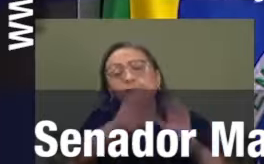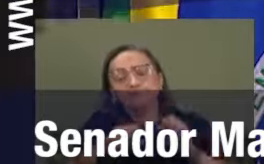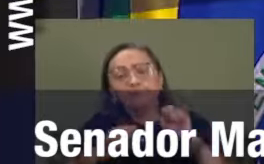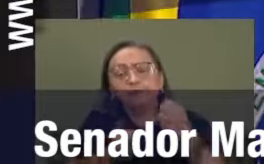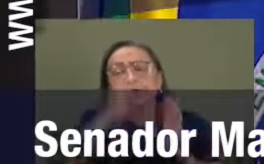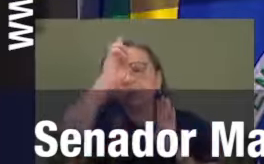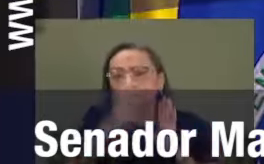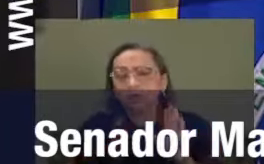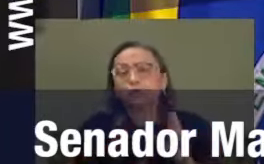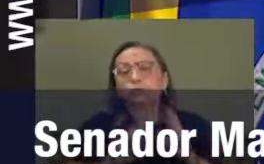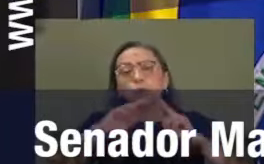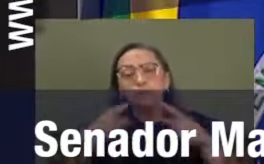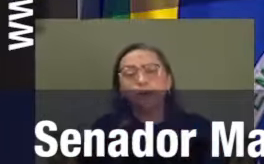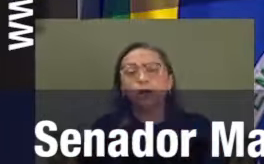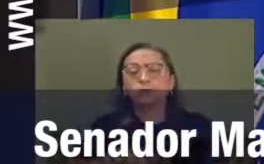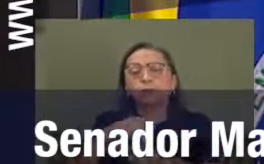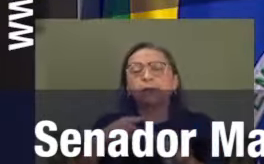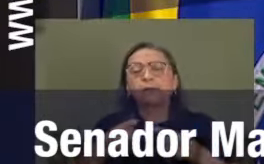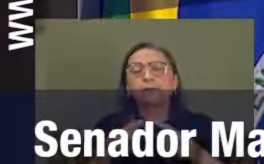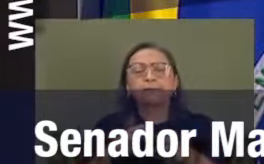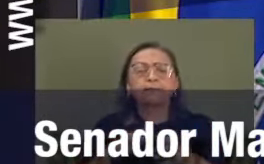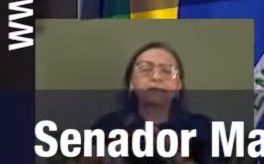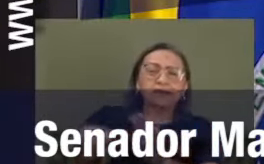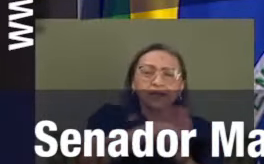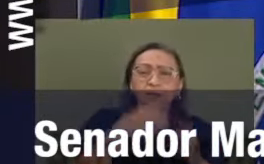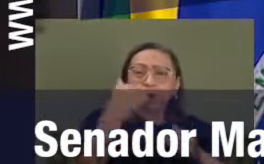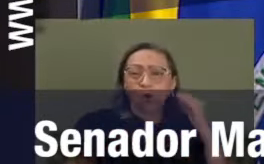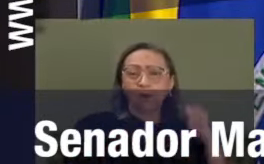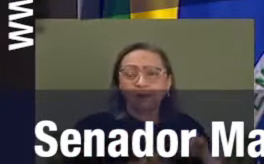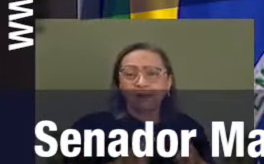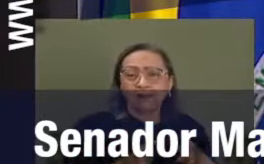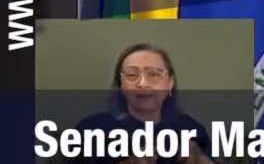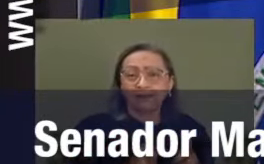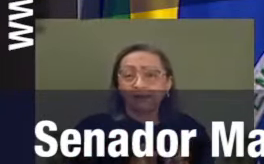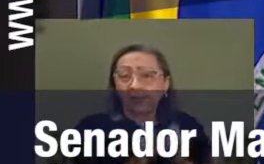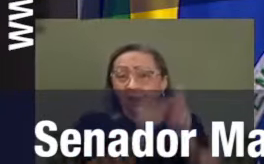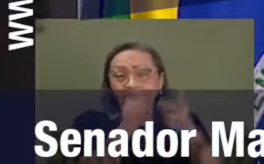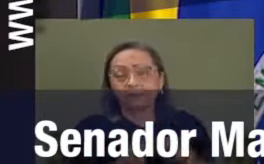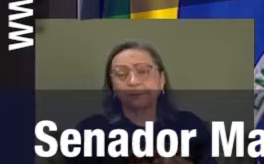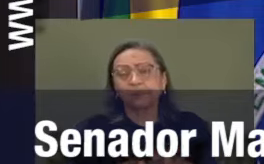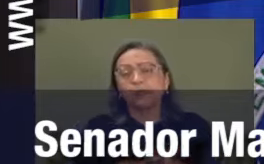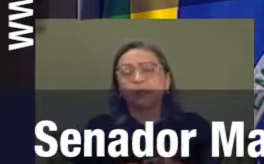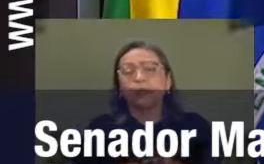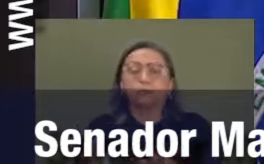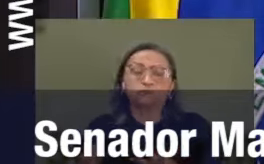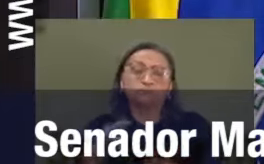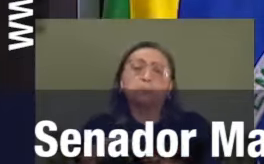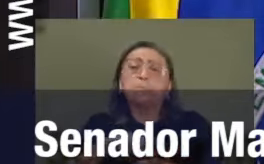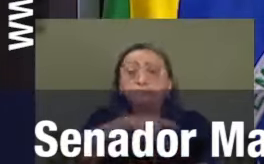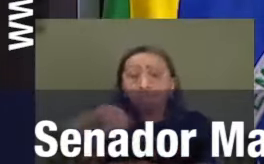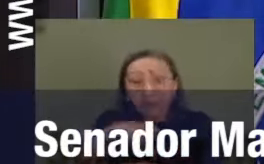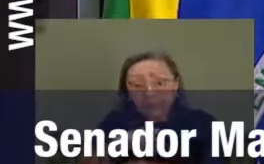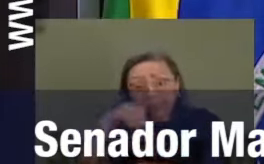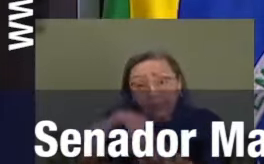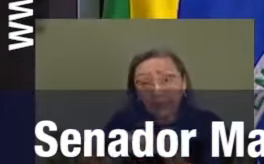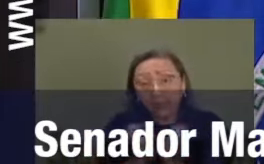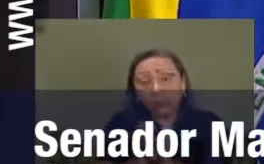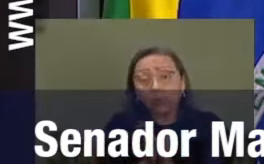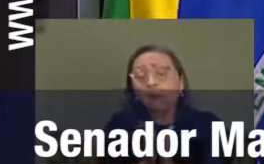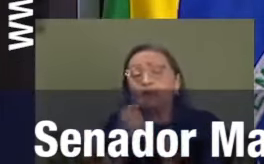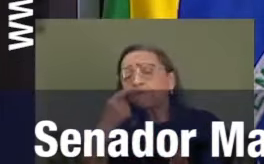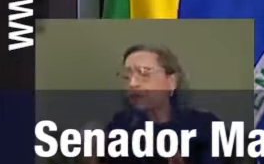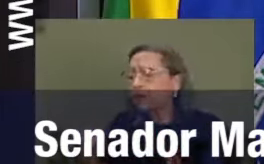crimes contra a guerra, genocídios, mais de países que são signatários e que não estão, e que a justiça não está fazendo